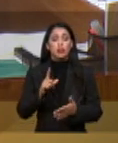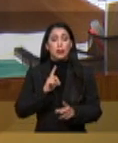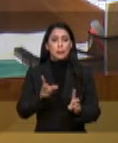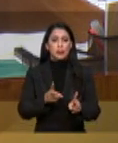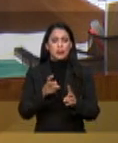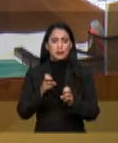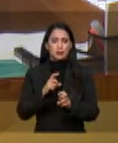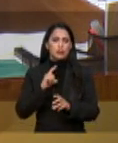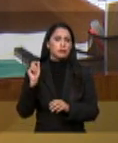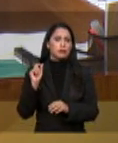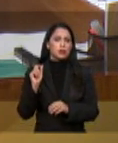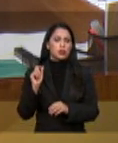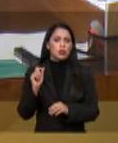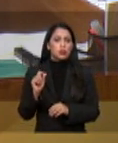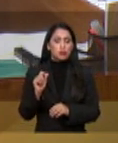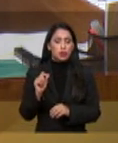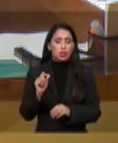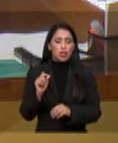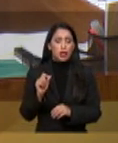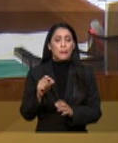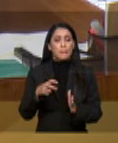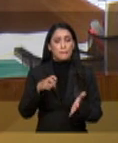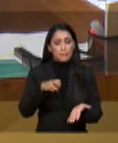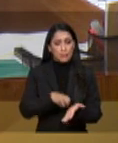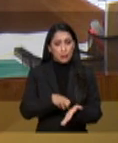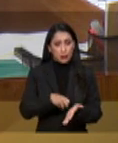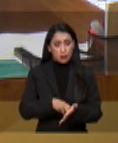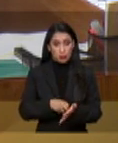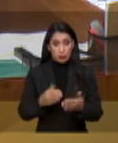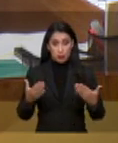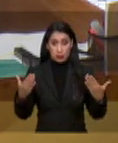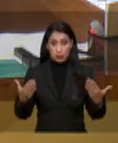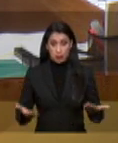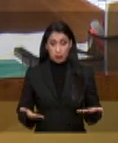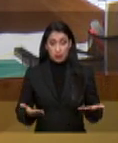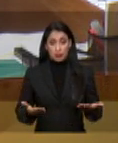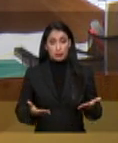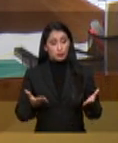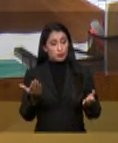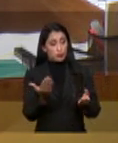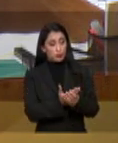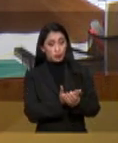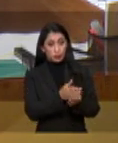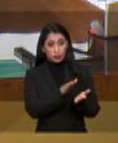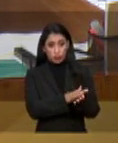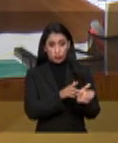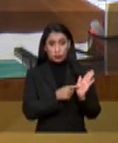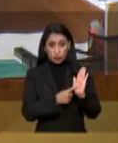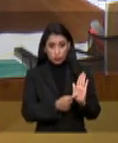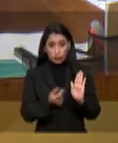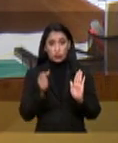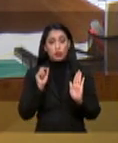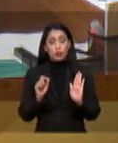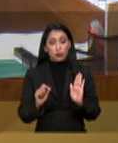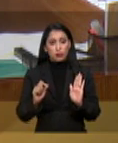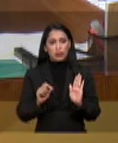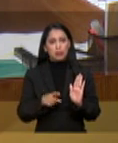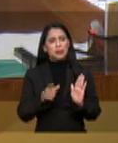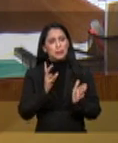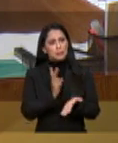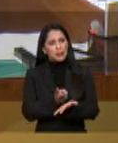persecução penal. Isso porque, não raro, ante as particularidades do caso concreto, observa-se que, apesar de a